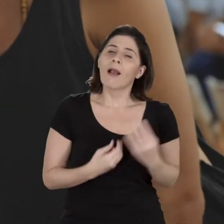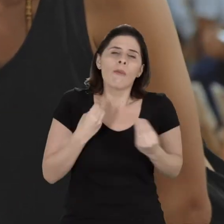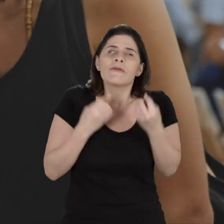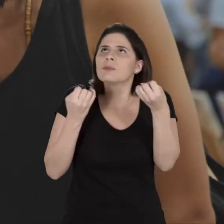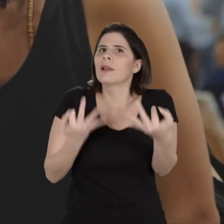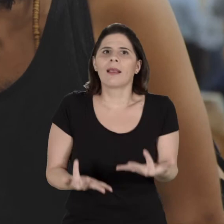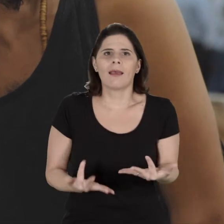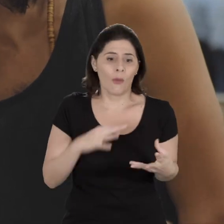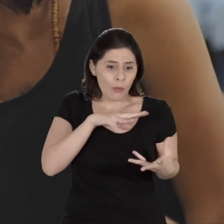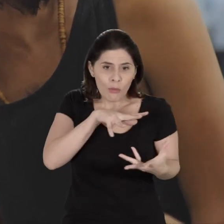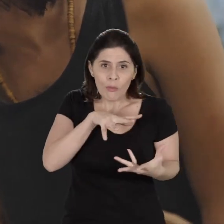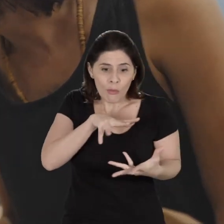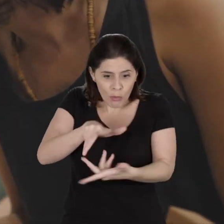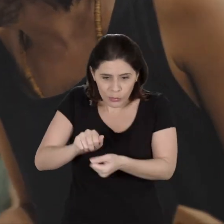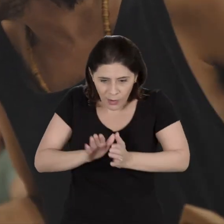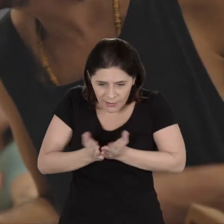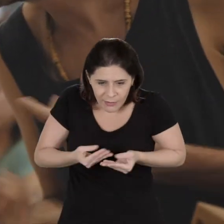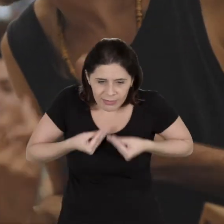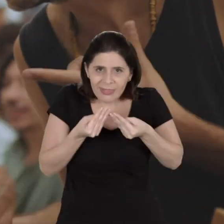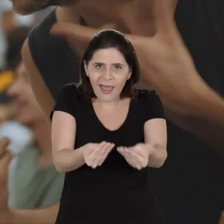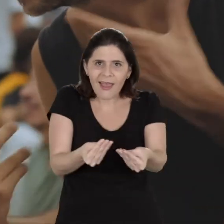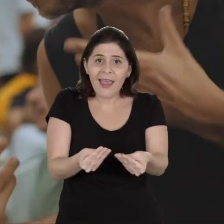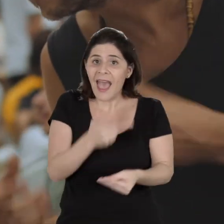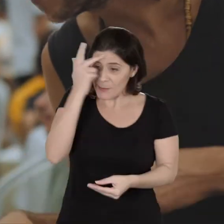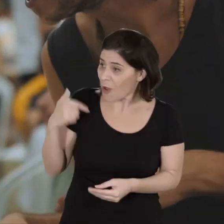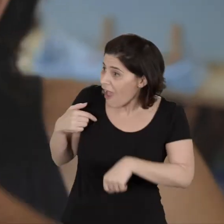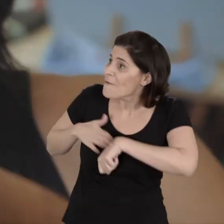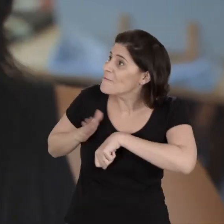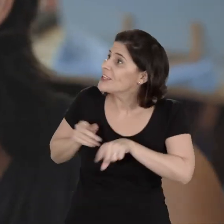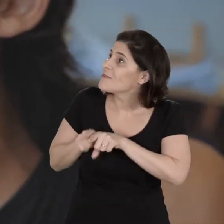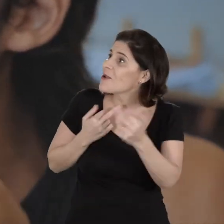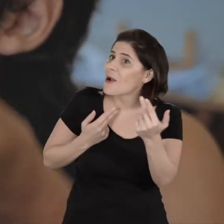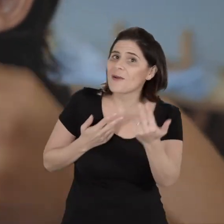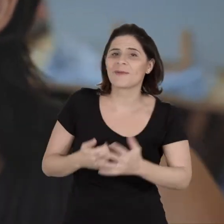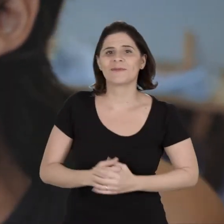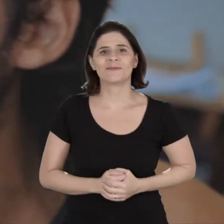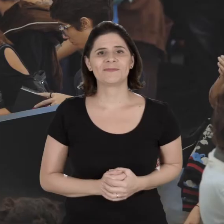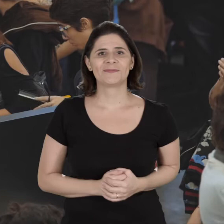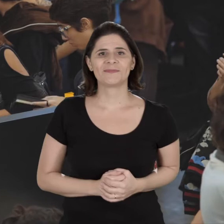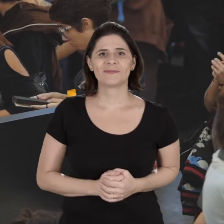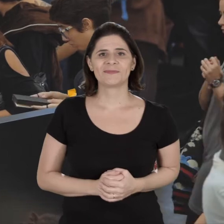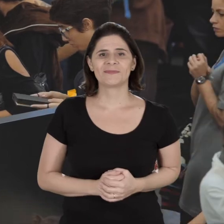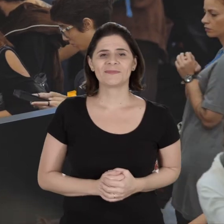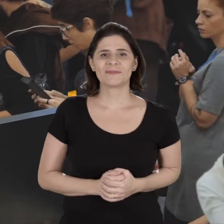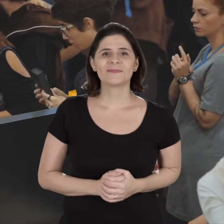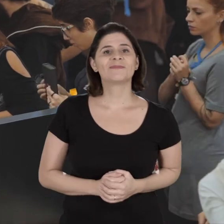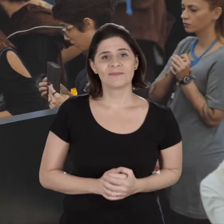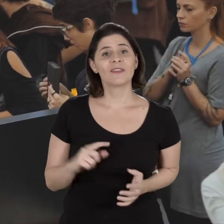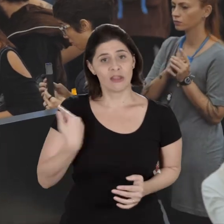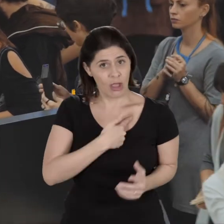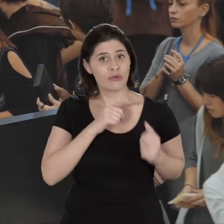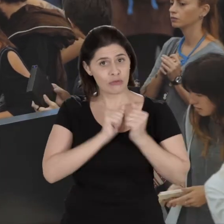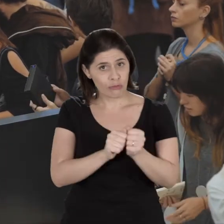indescritível. Você botar algo no mundo, botar um livro, e aí um leitor volta e diz, fiz um livrinho também, fiz um zine, sabe? A